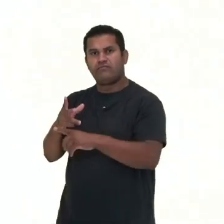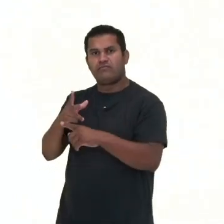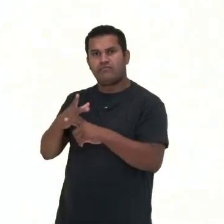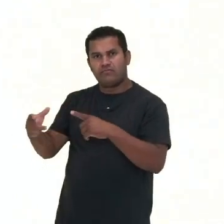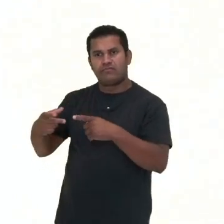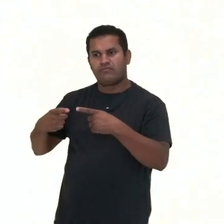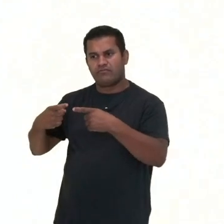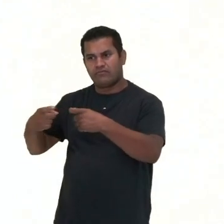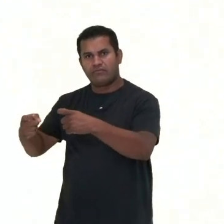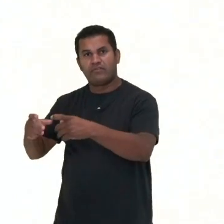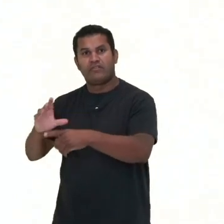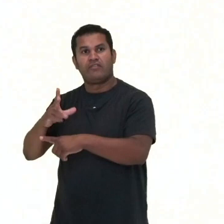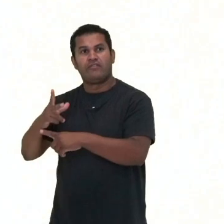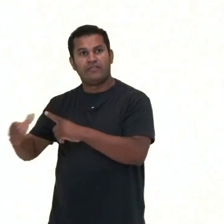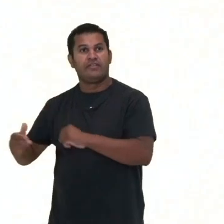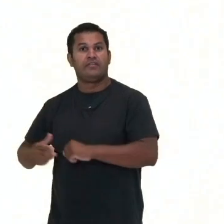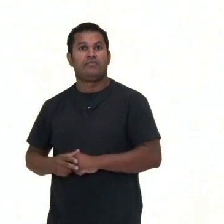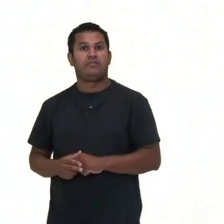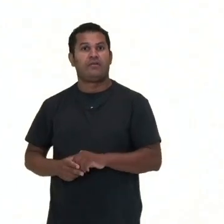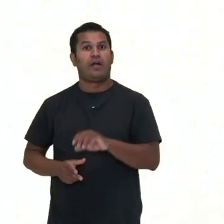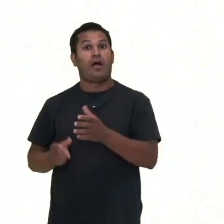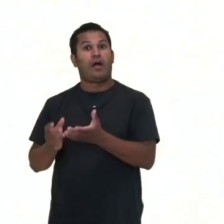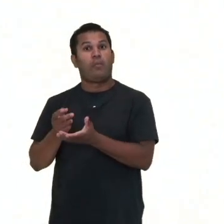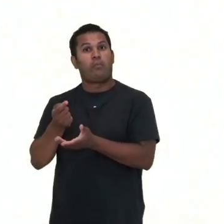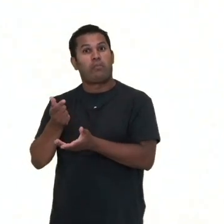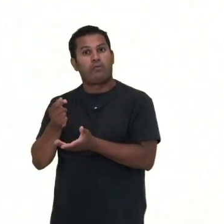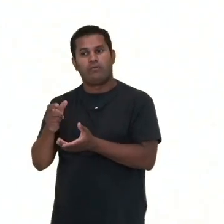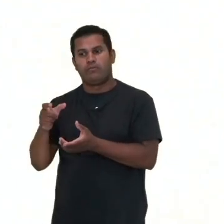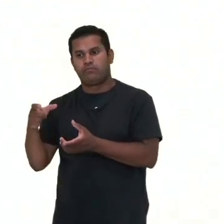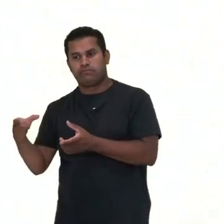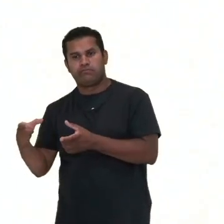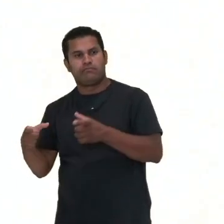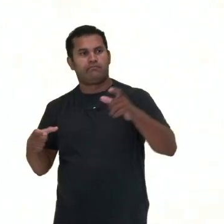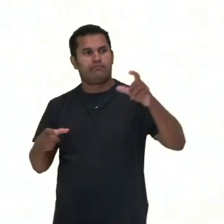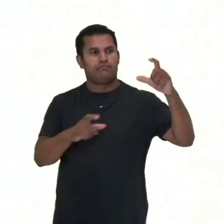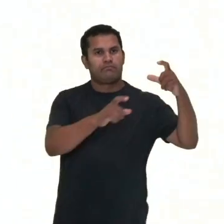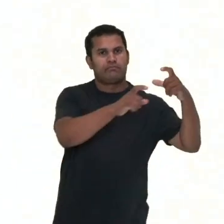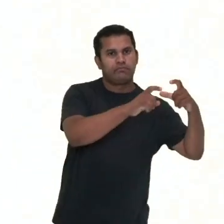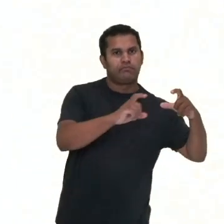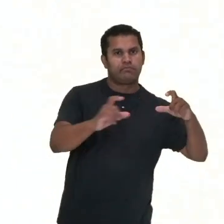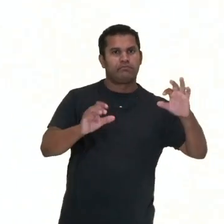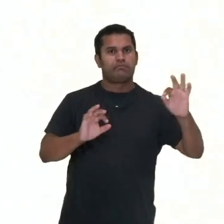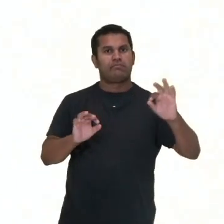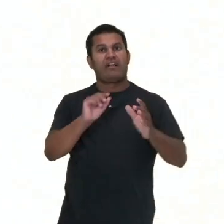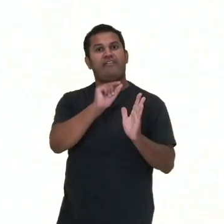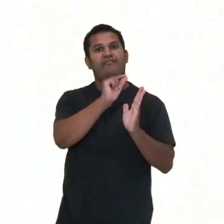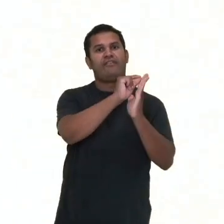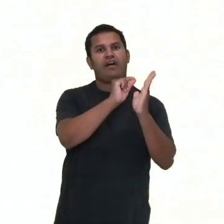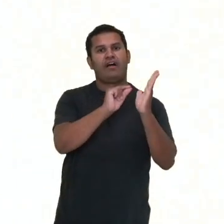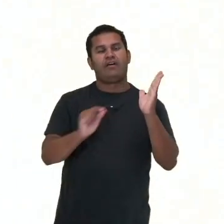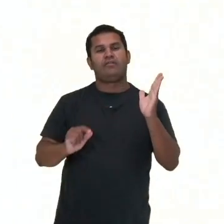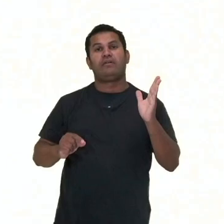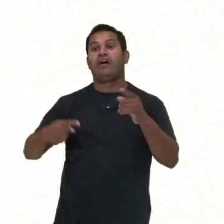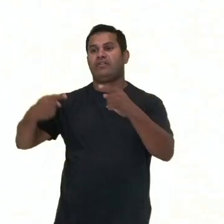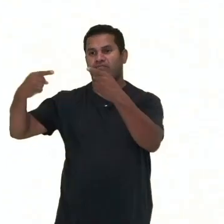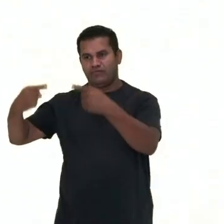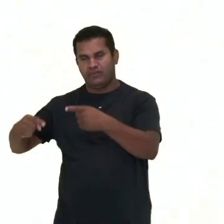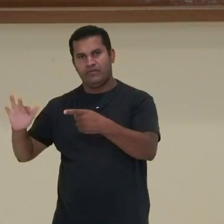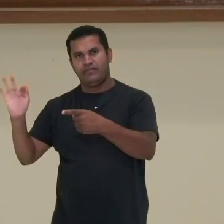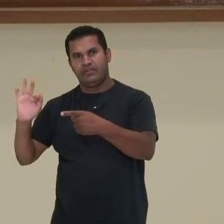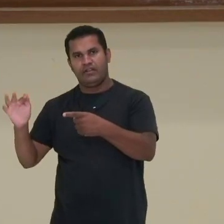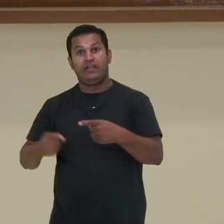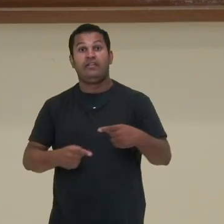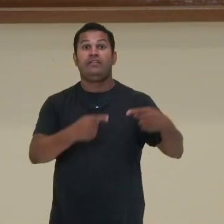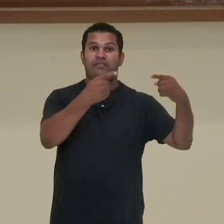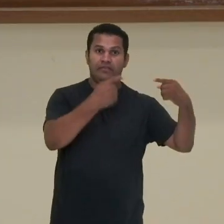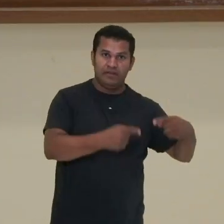vários continentes, né? Então veja, a pirataria. Então é importante a gente pensar assim, a partir do momento que